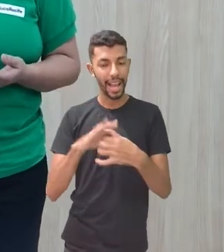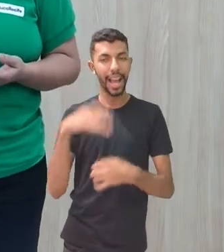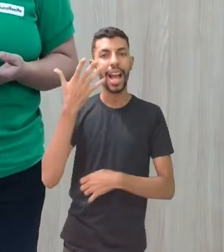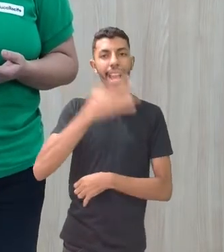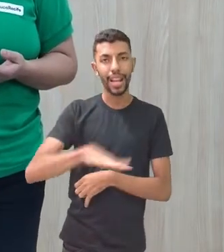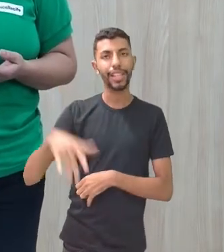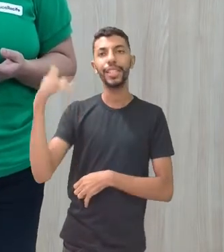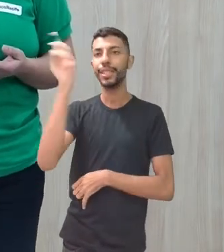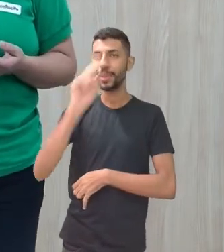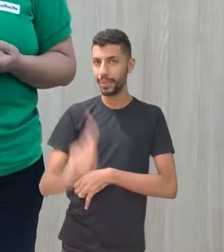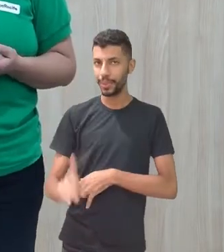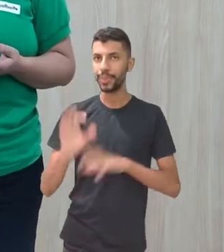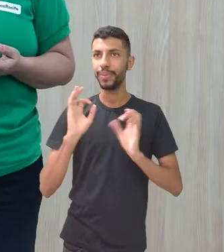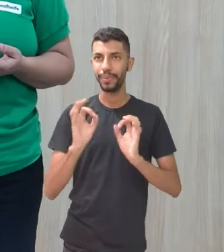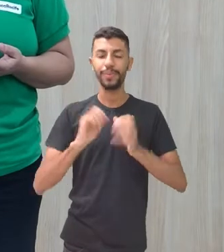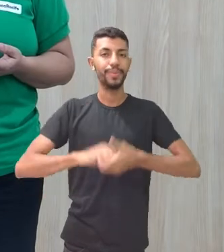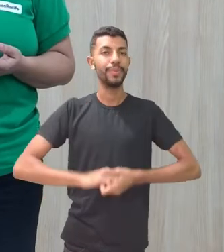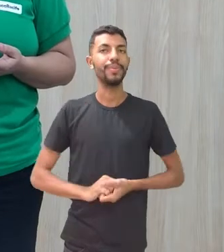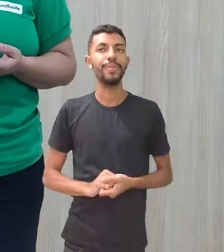com deficiência.